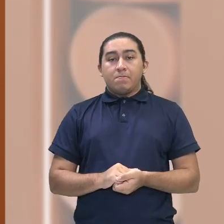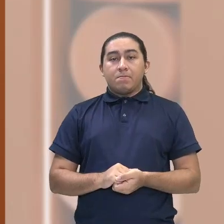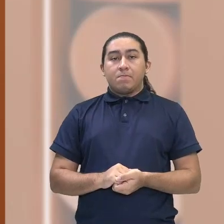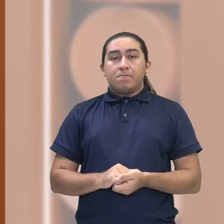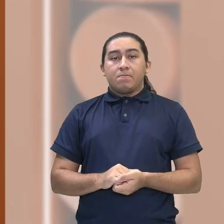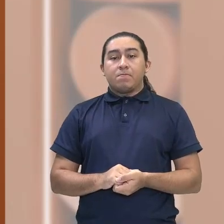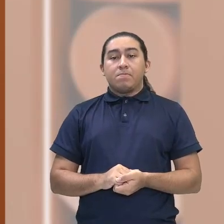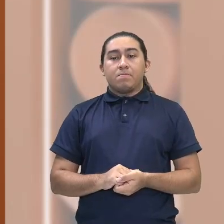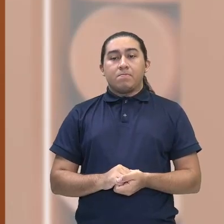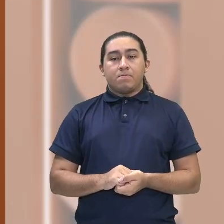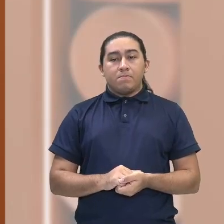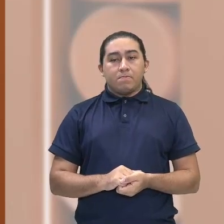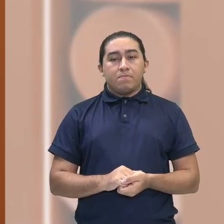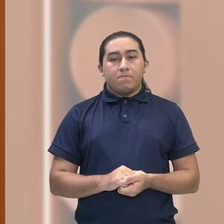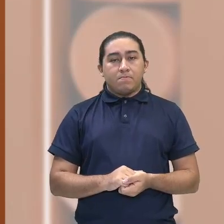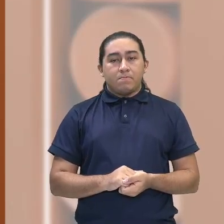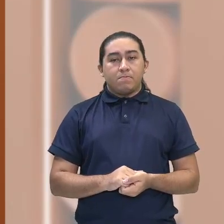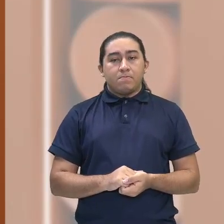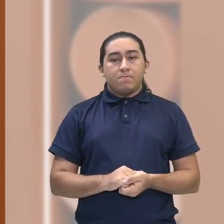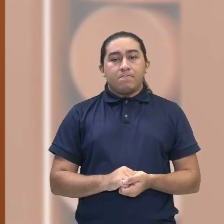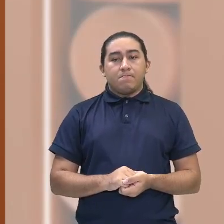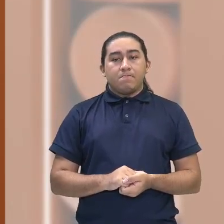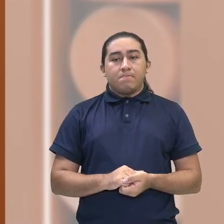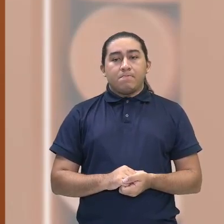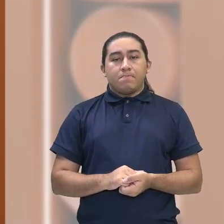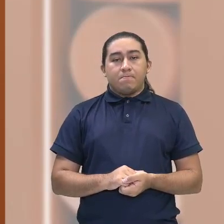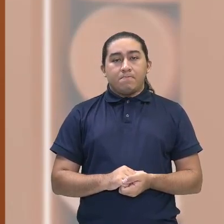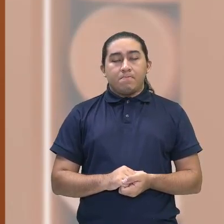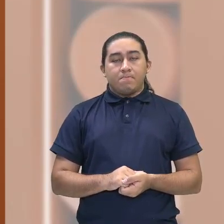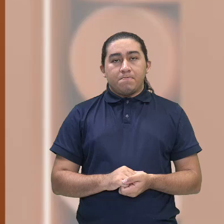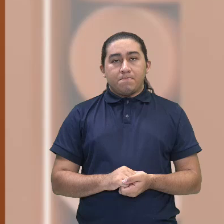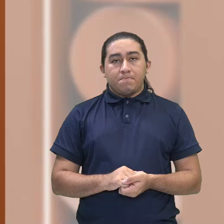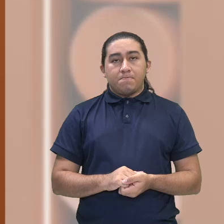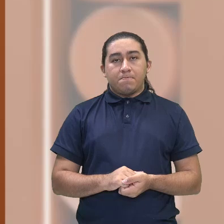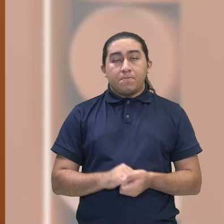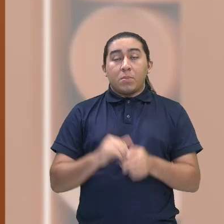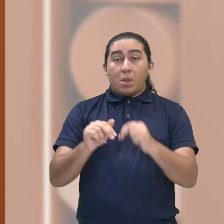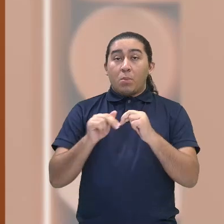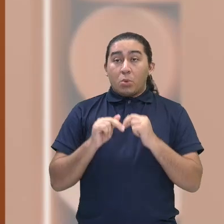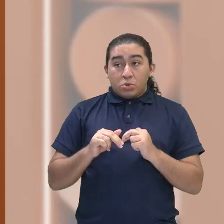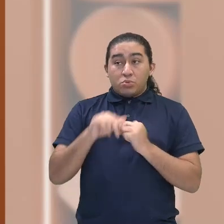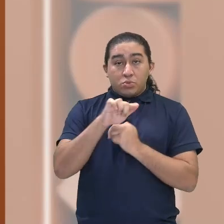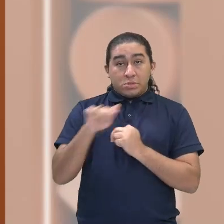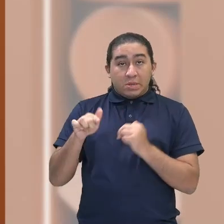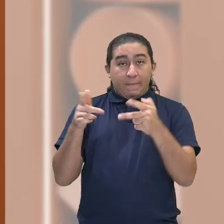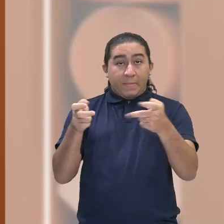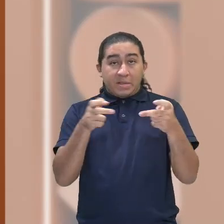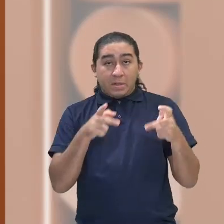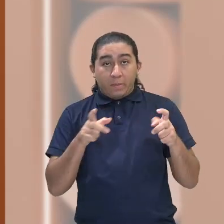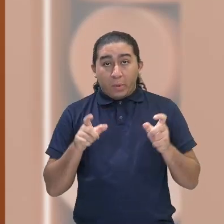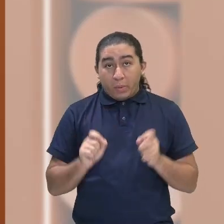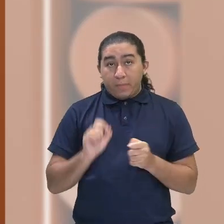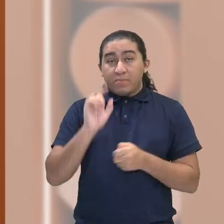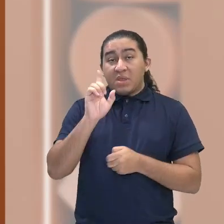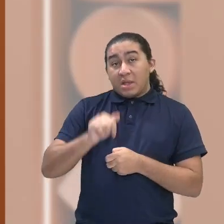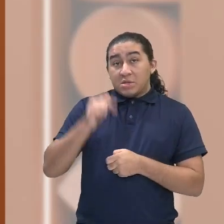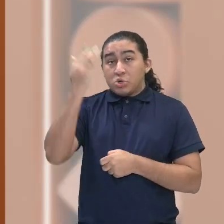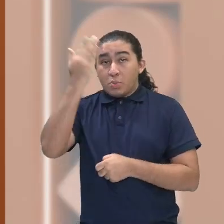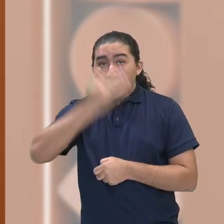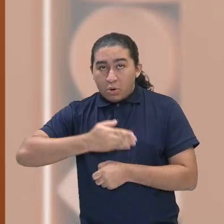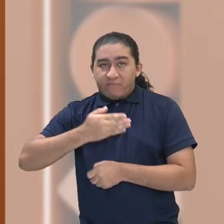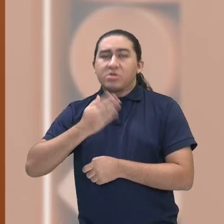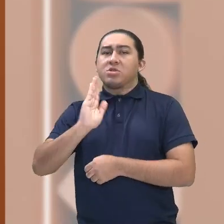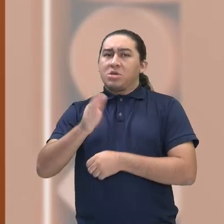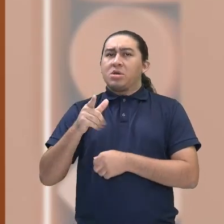americanos, melhor dizendo. Então, você percebe que esses registros eles já